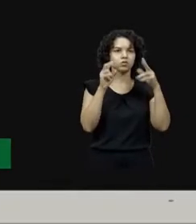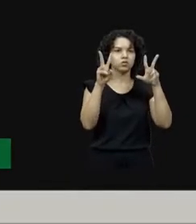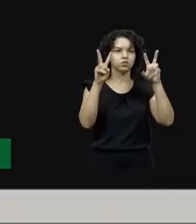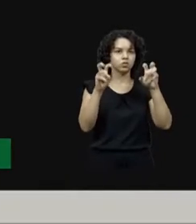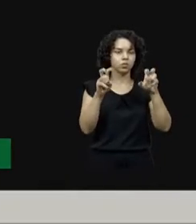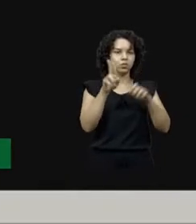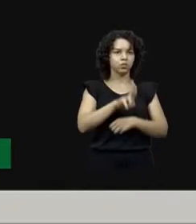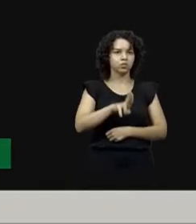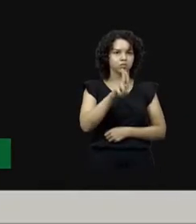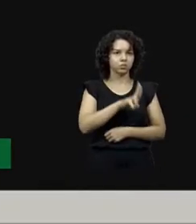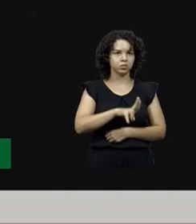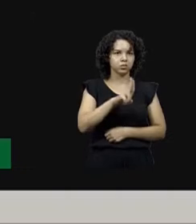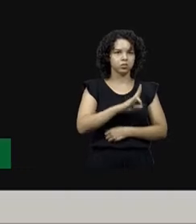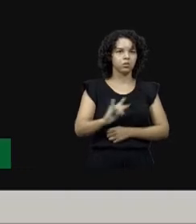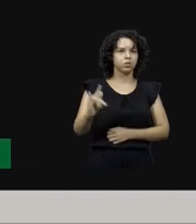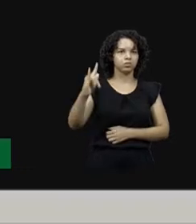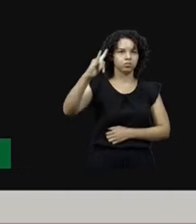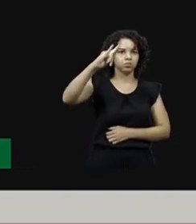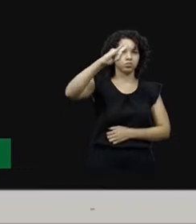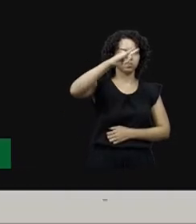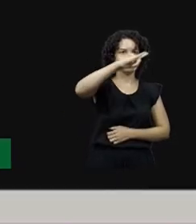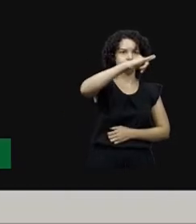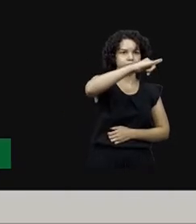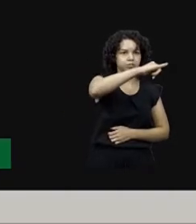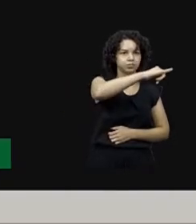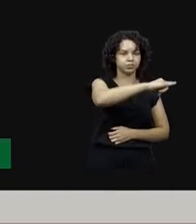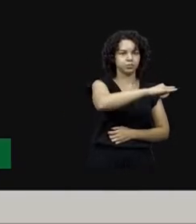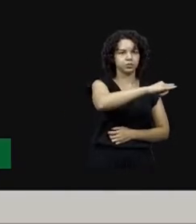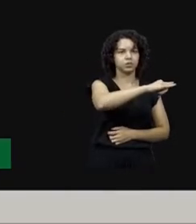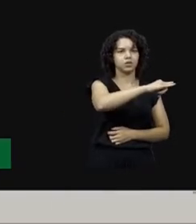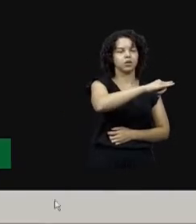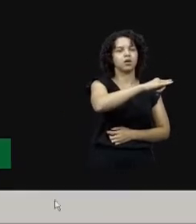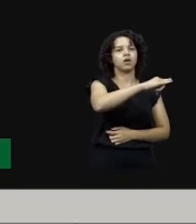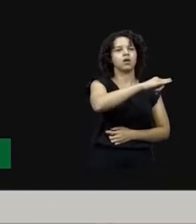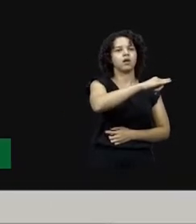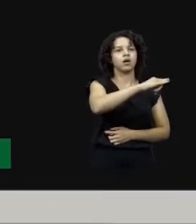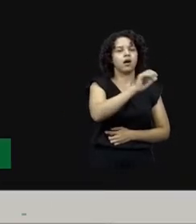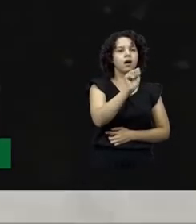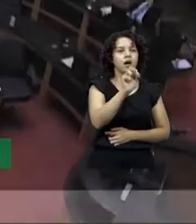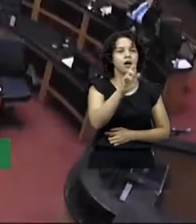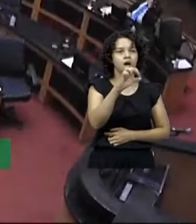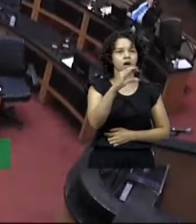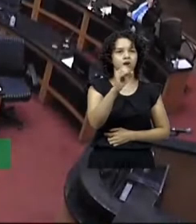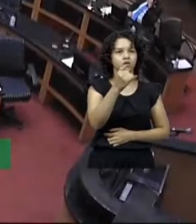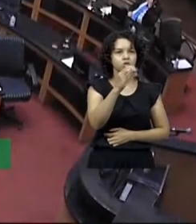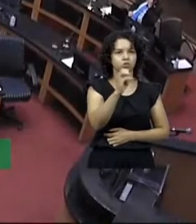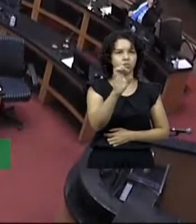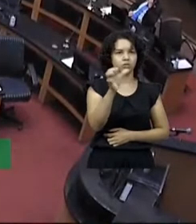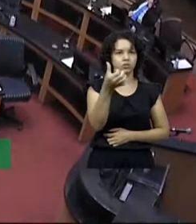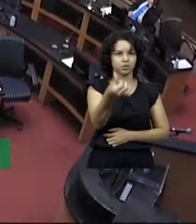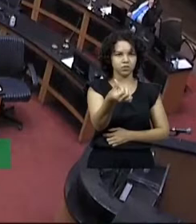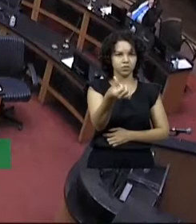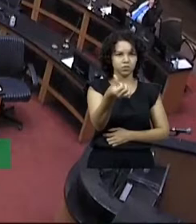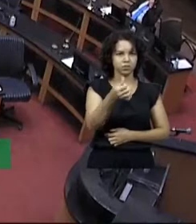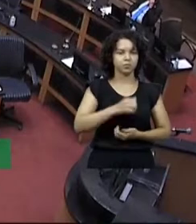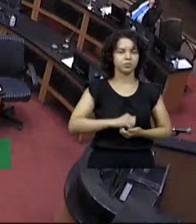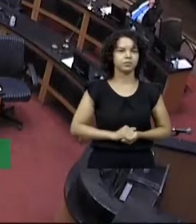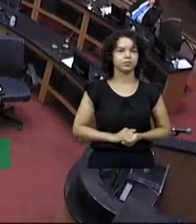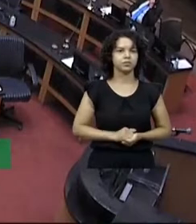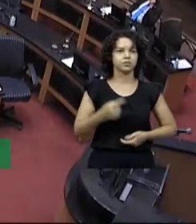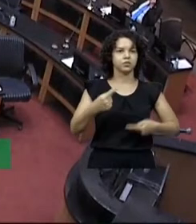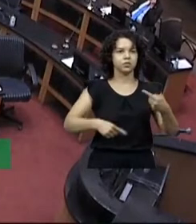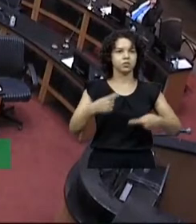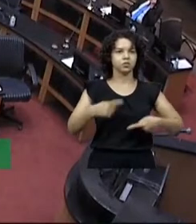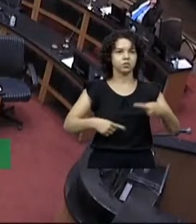utilização da aeronave Arcanjo 6 Em discussão? Não havendo quem queira